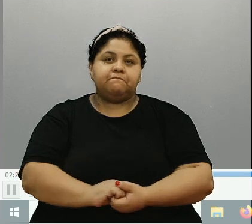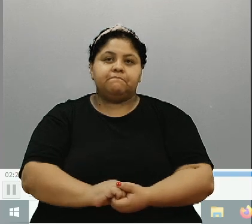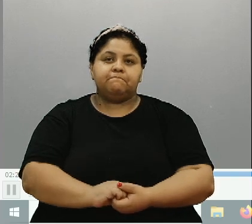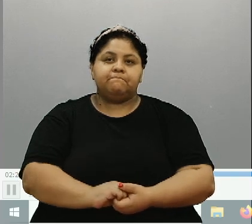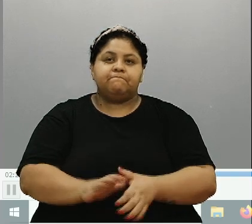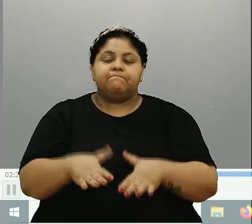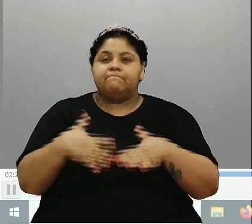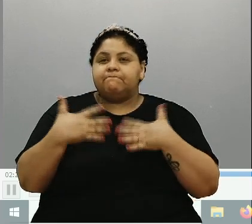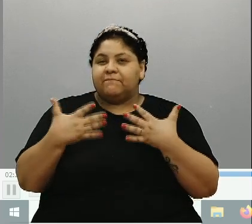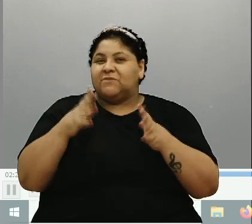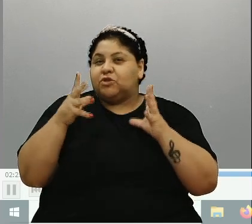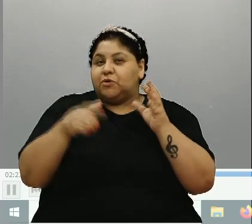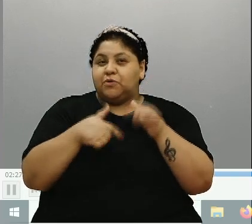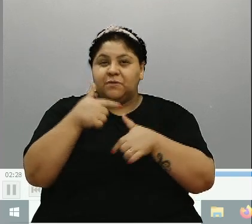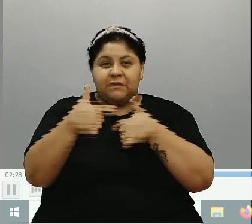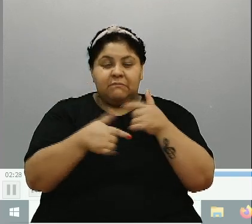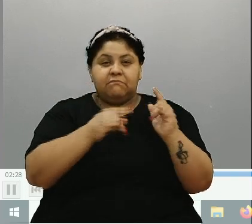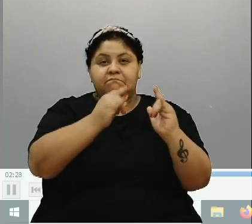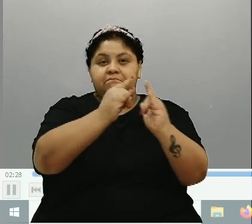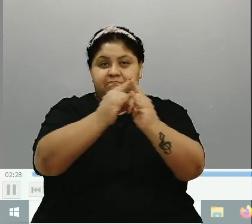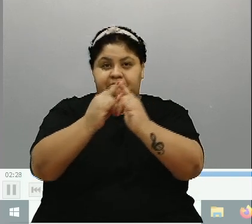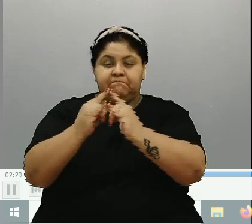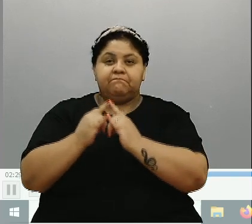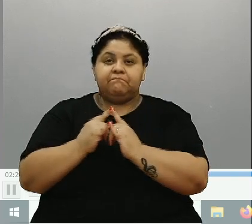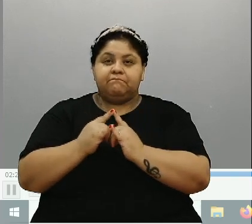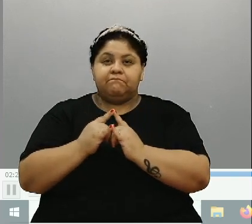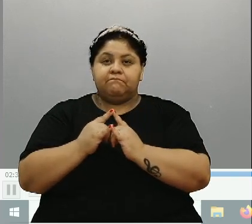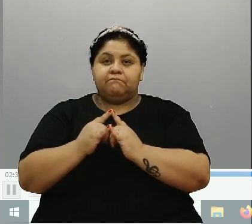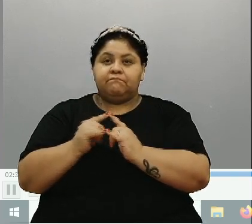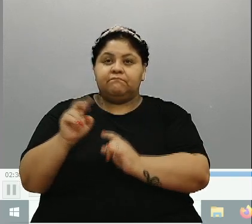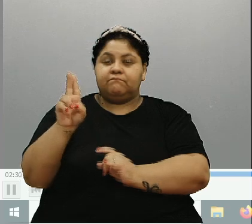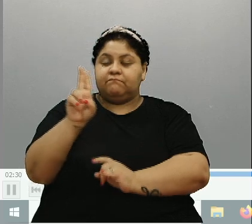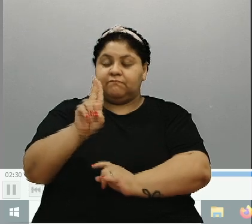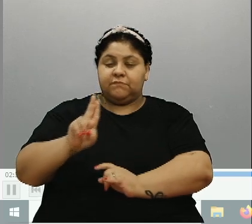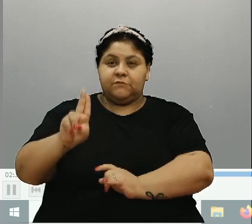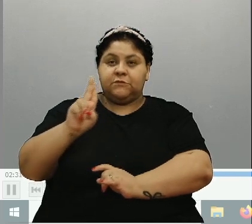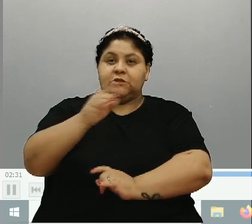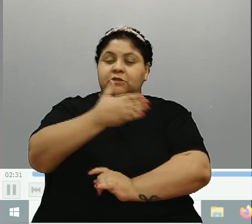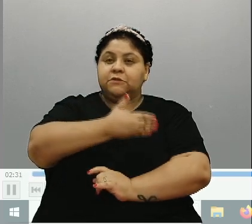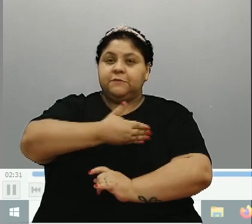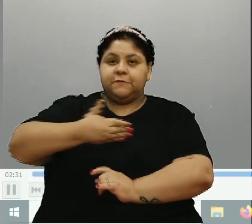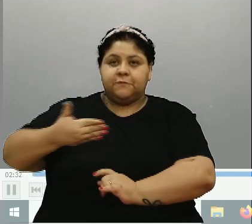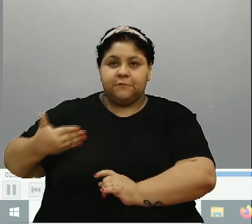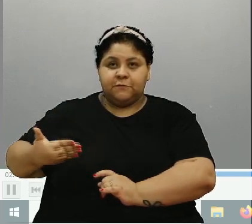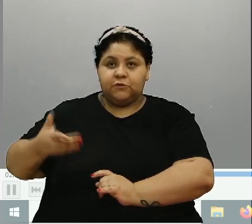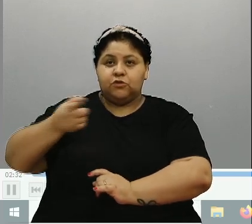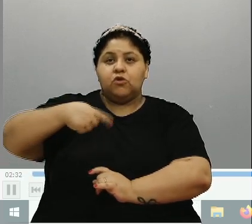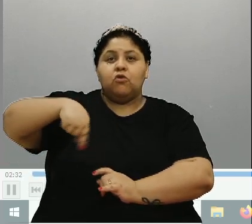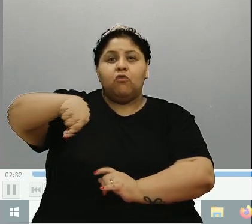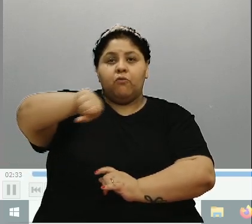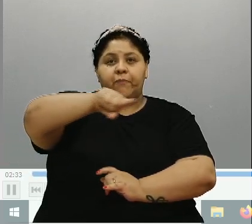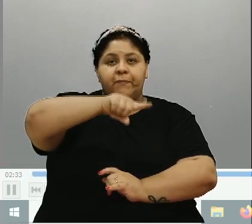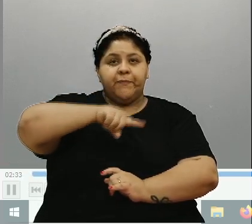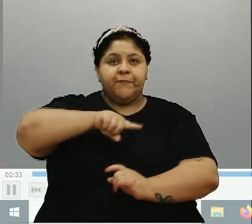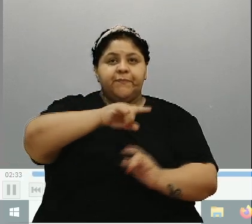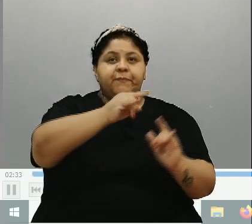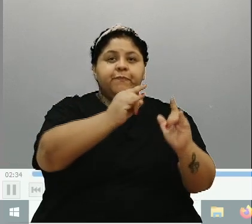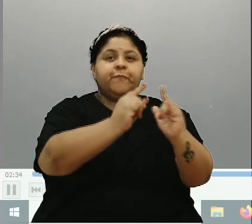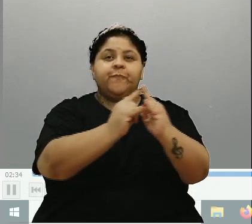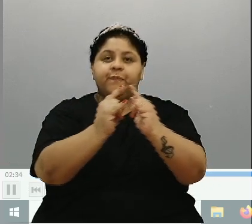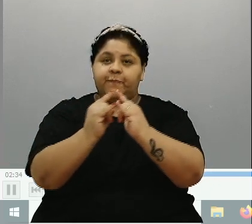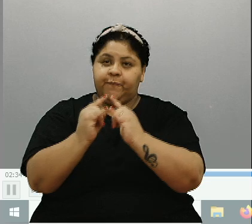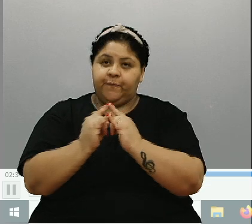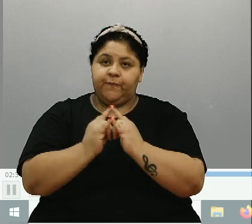Apesar de todo o trabalho do Instituto de Leitura Quindim ser de utilidade pública, somos uma